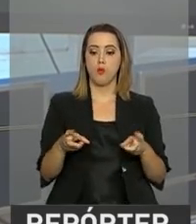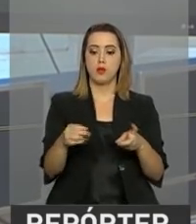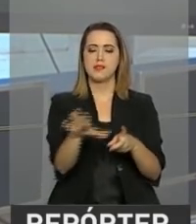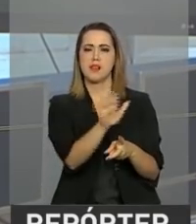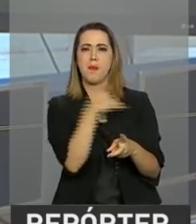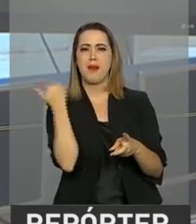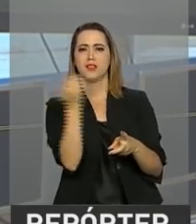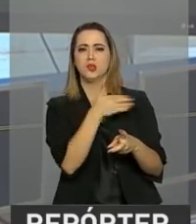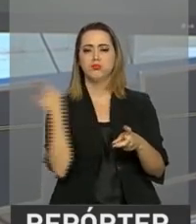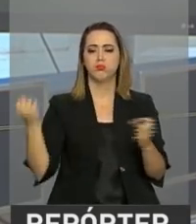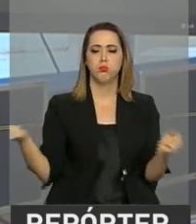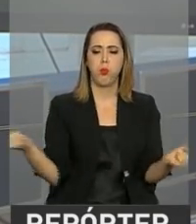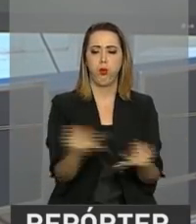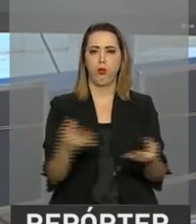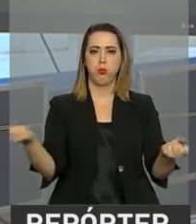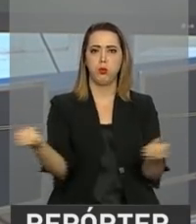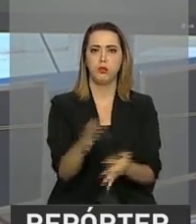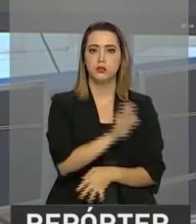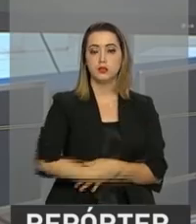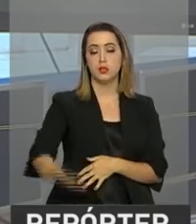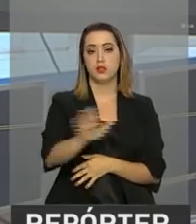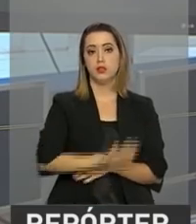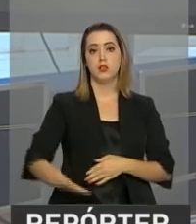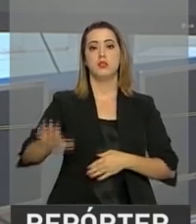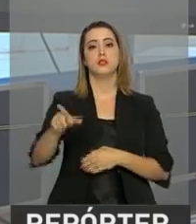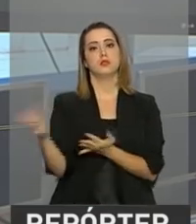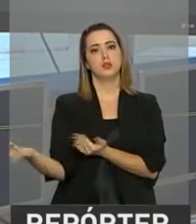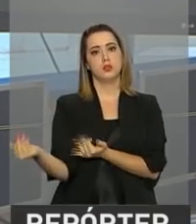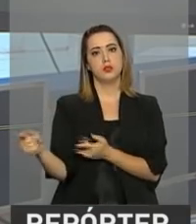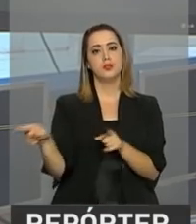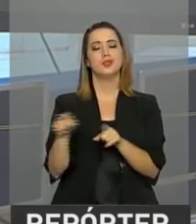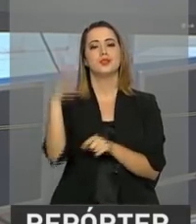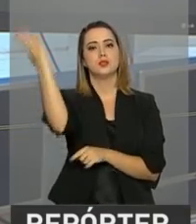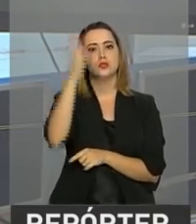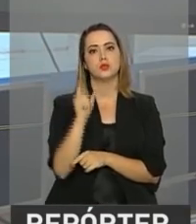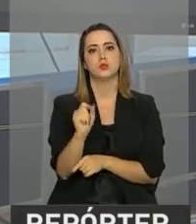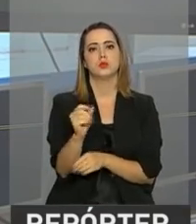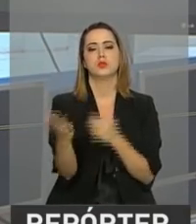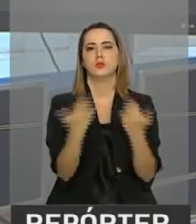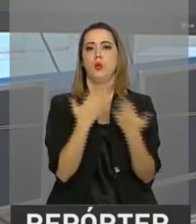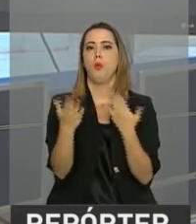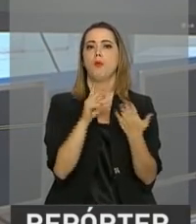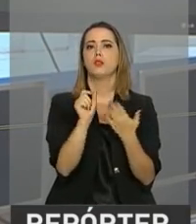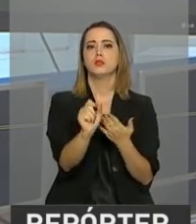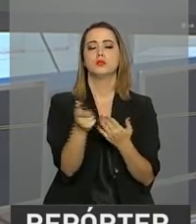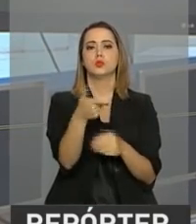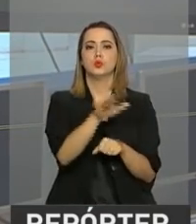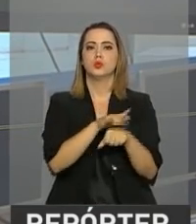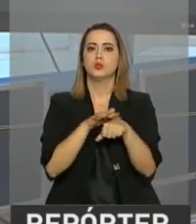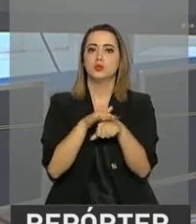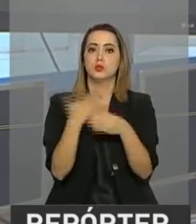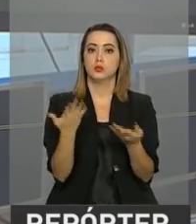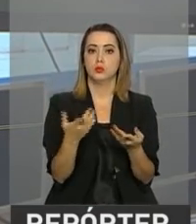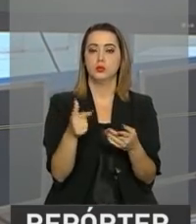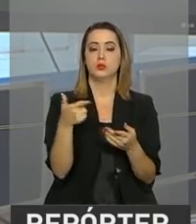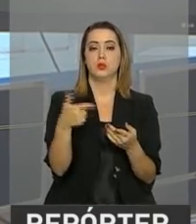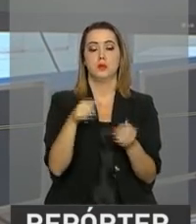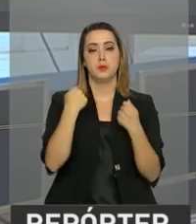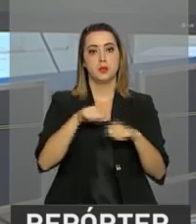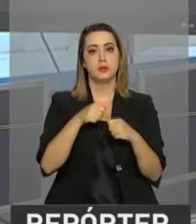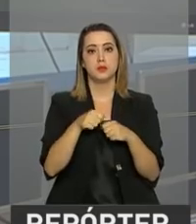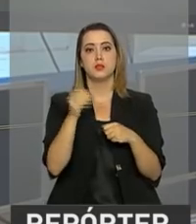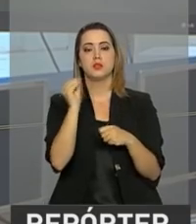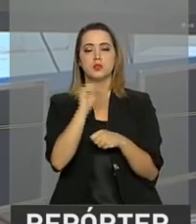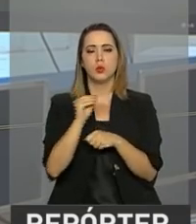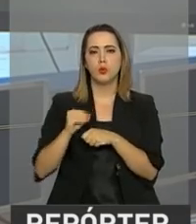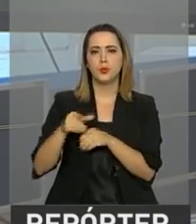Brasil e como os sintomas podem ser confundidos com outras enfermidades comuns na infância o diagnóstico precoce é essencial